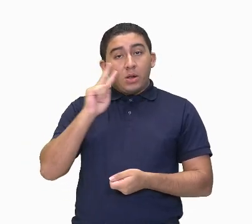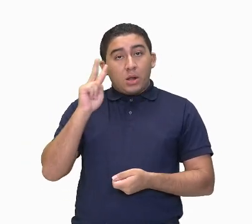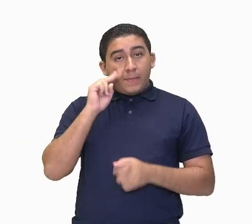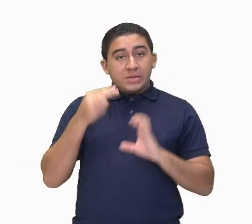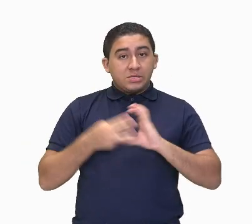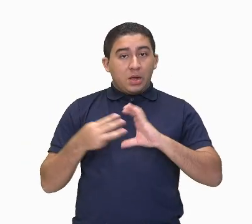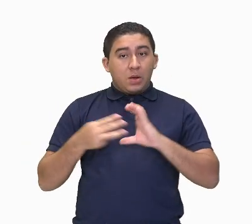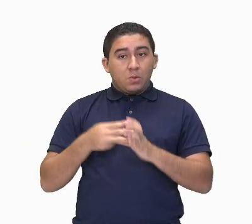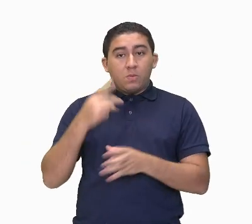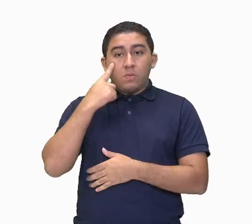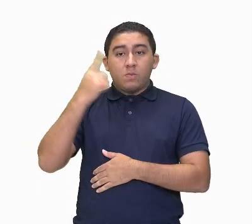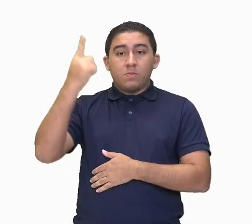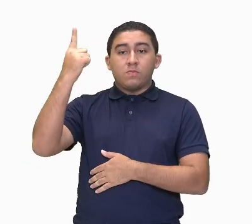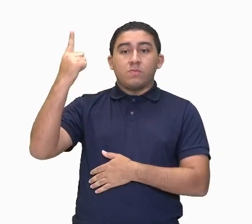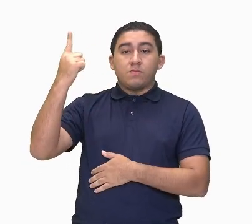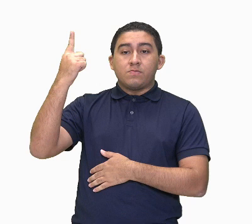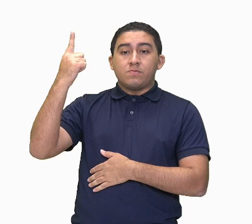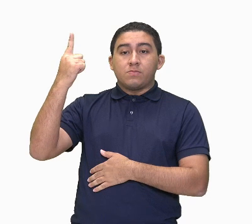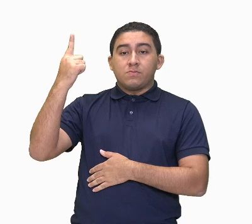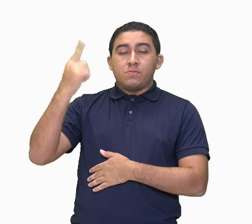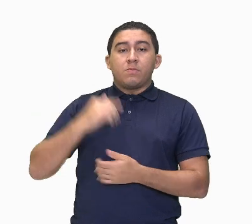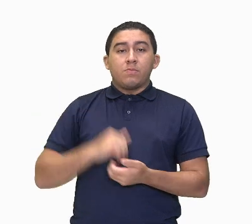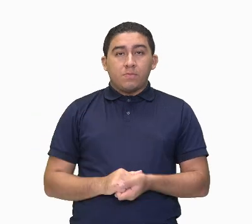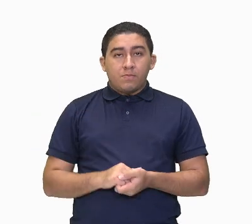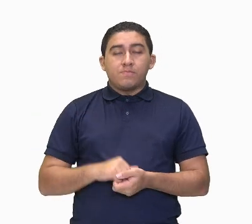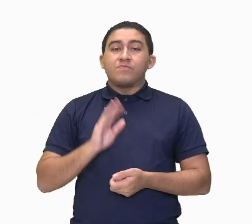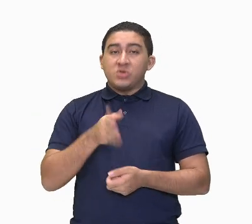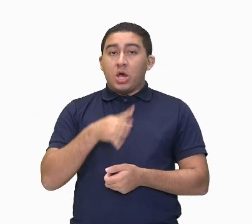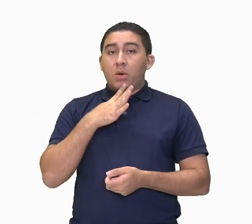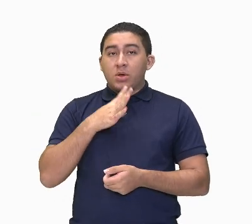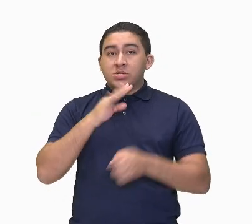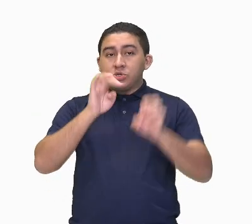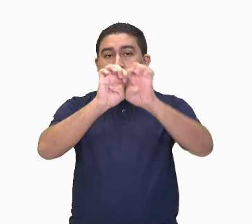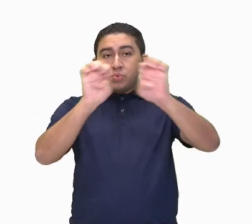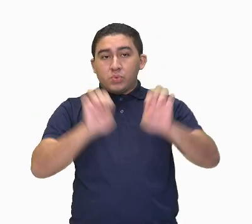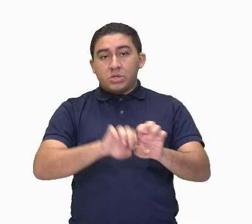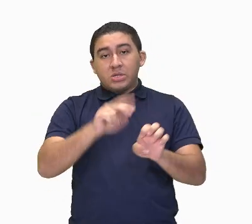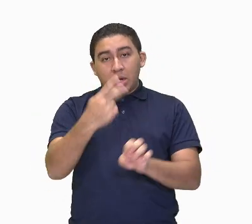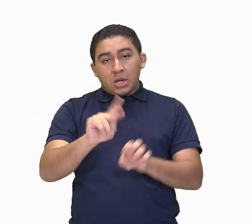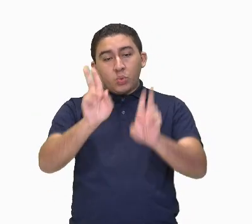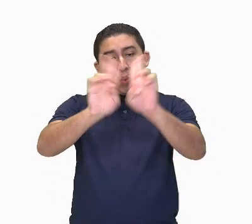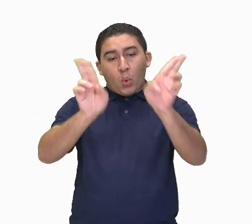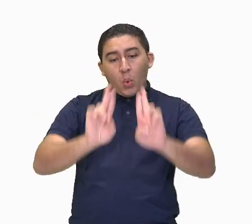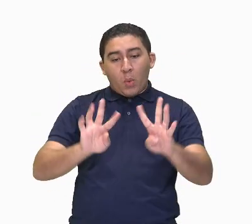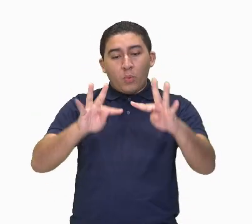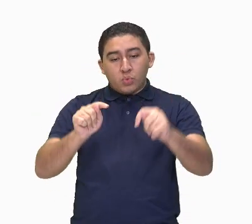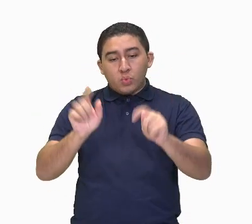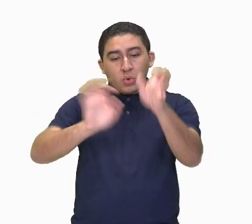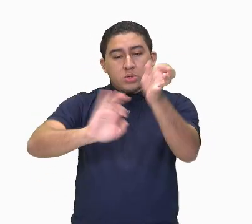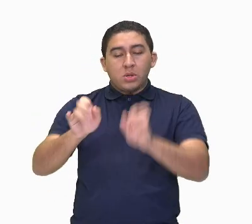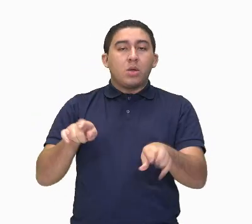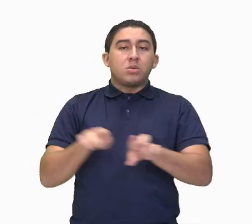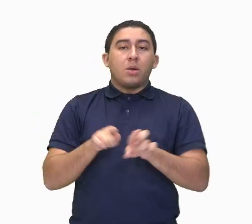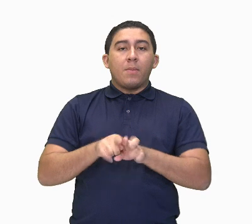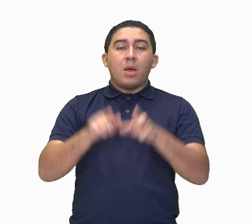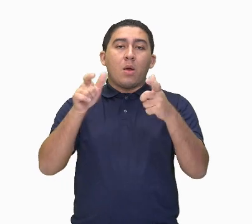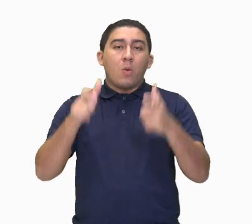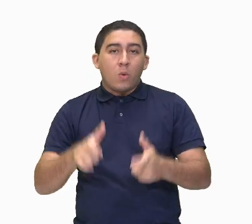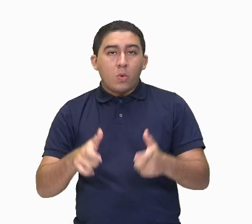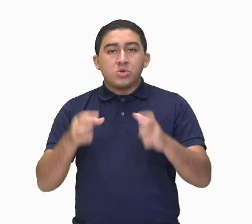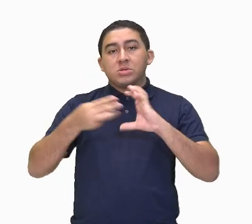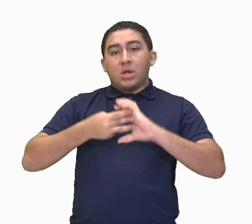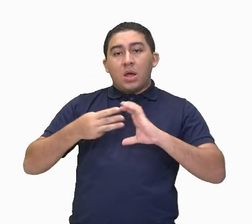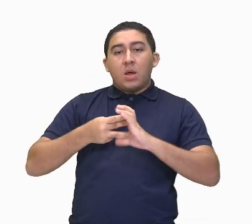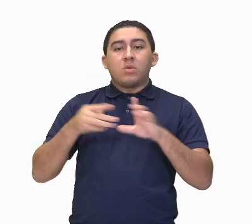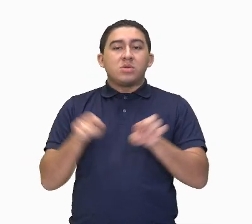observou em alguns outros momentos, em outras aulas, já conhecemos aí a sua estrutura, como está organizado, né, o corpo celular, o